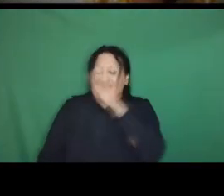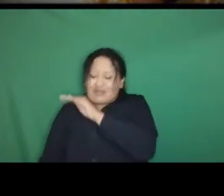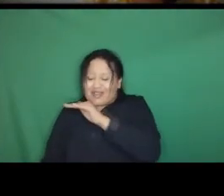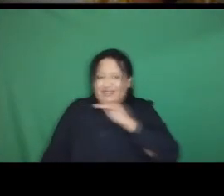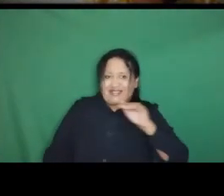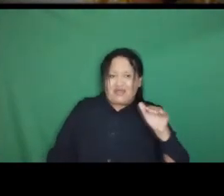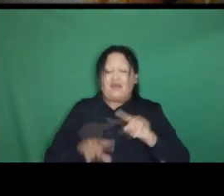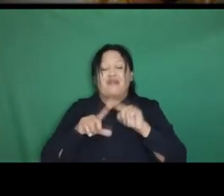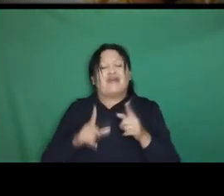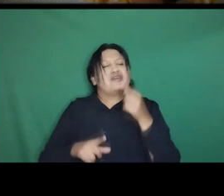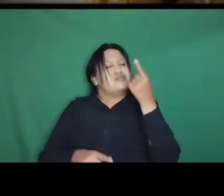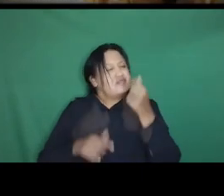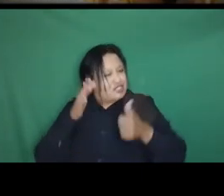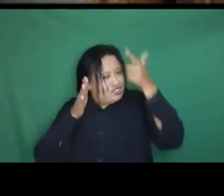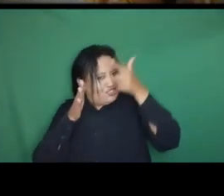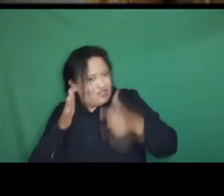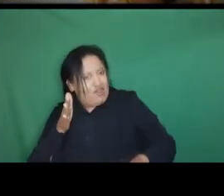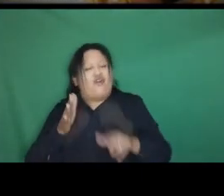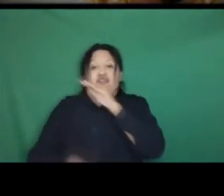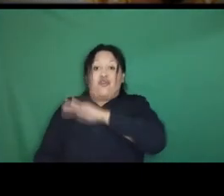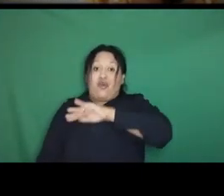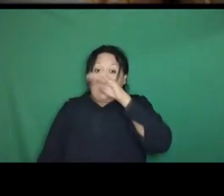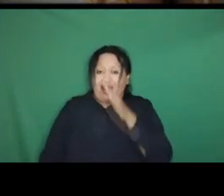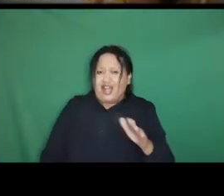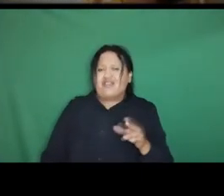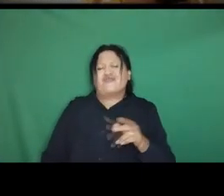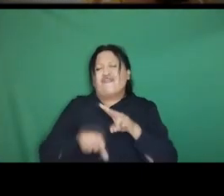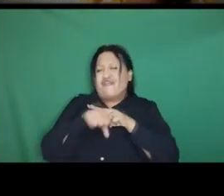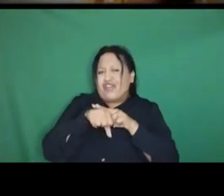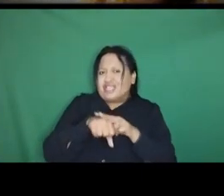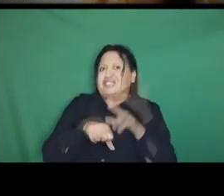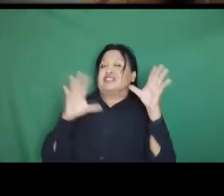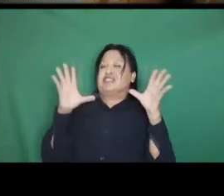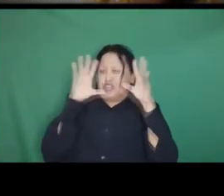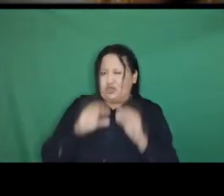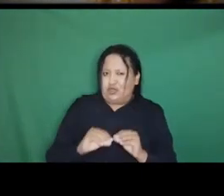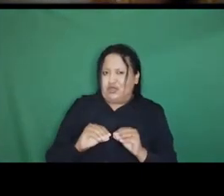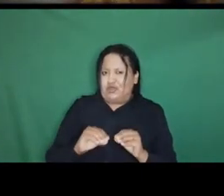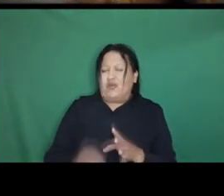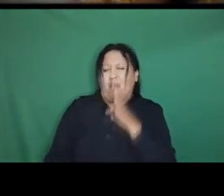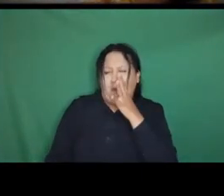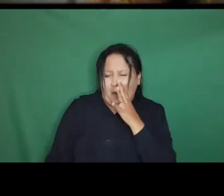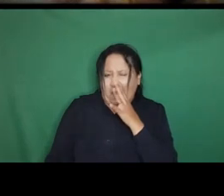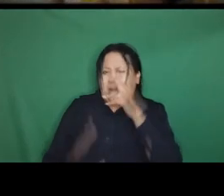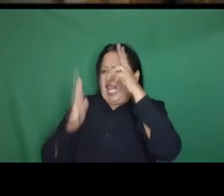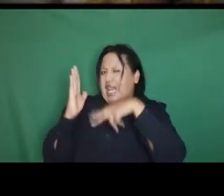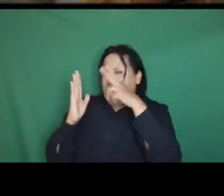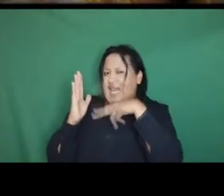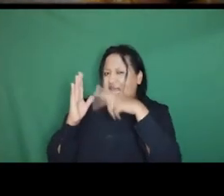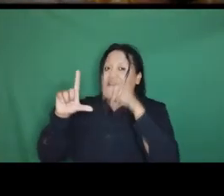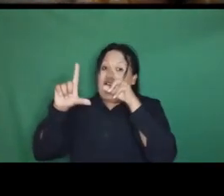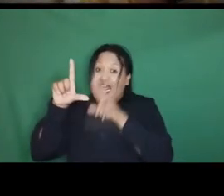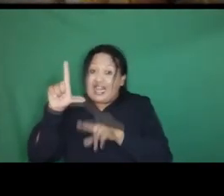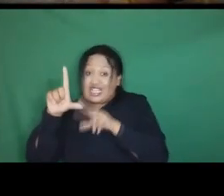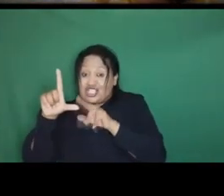aí ó mais uma vez aí o relevo verdinho aqui escuro Então vamos né observar a legenda ler a legenda do mapa